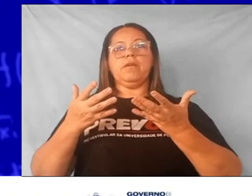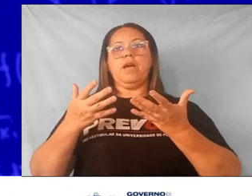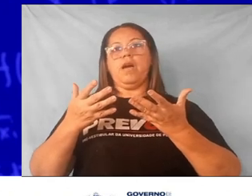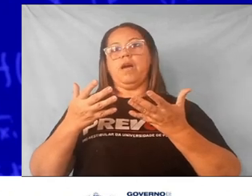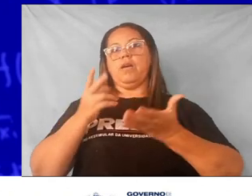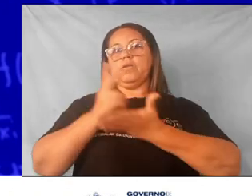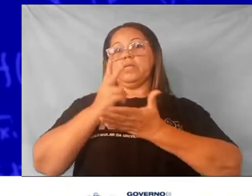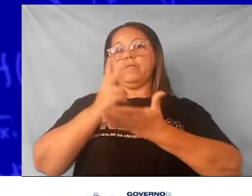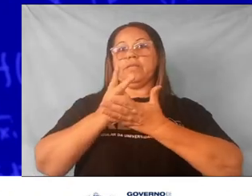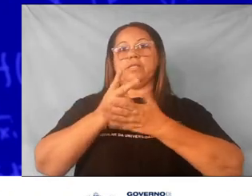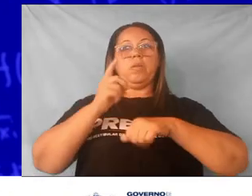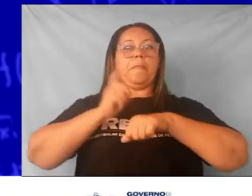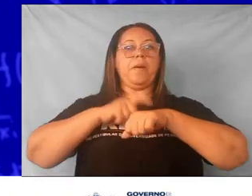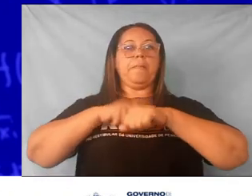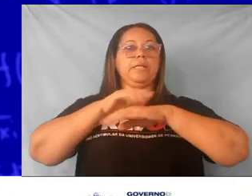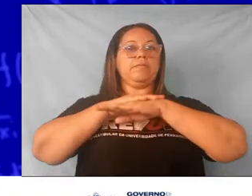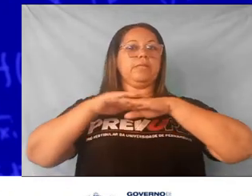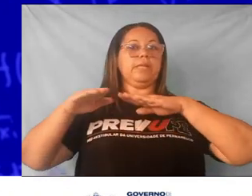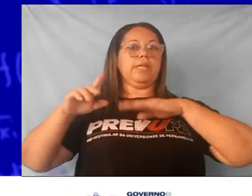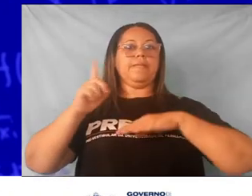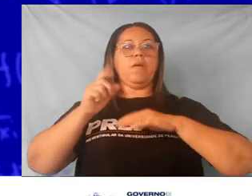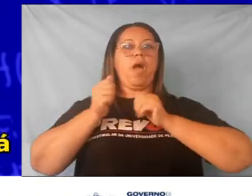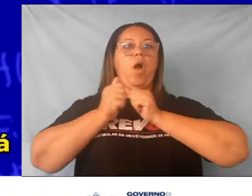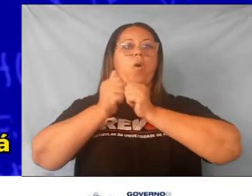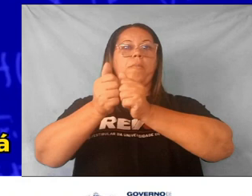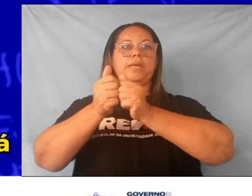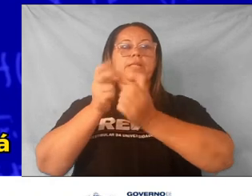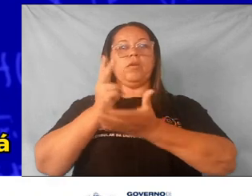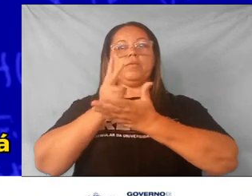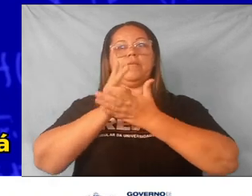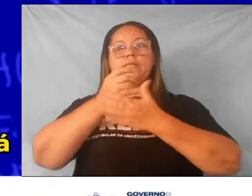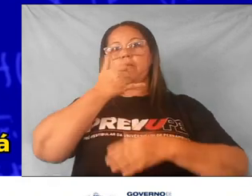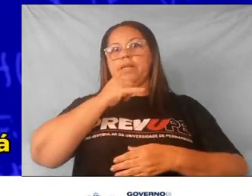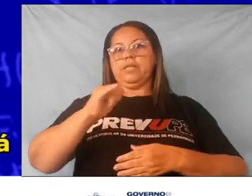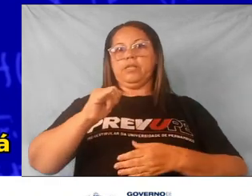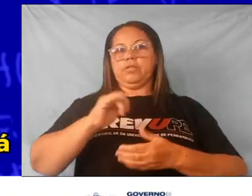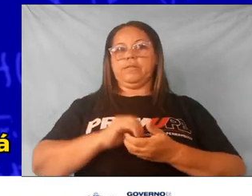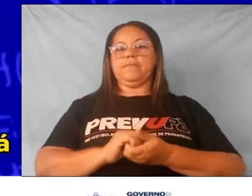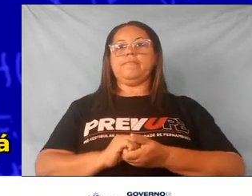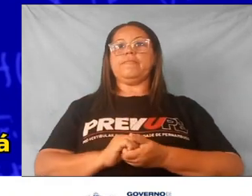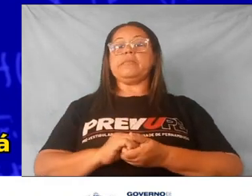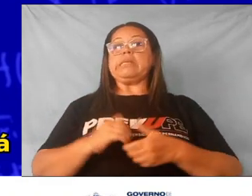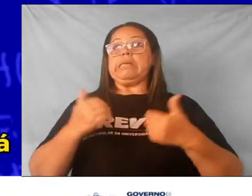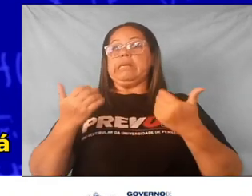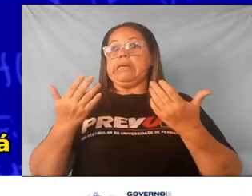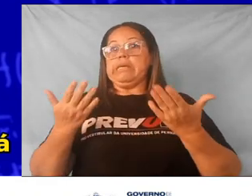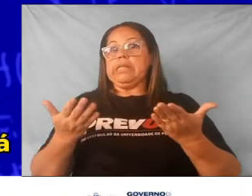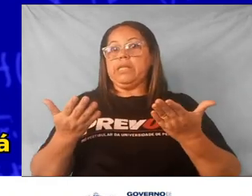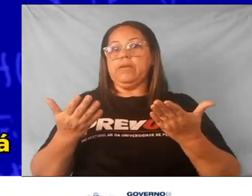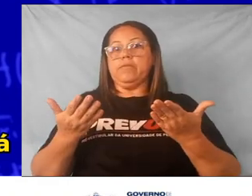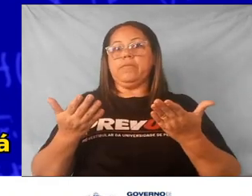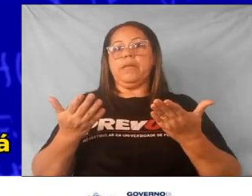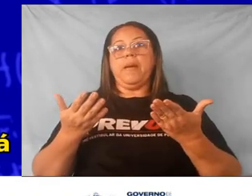é acompanhada da conservação da energia. Então, a maior perda de energia,